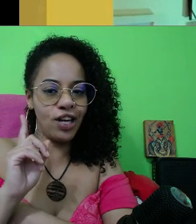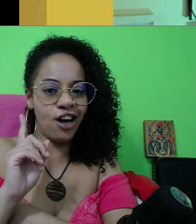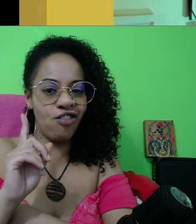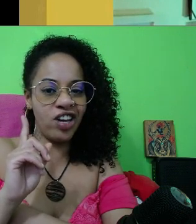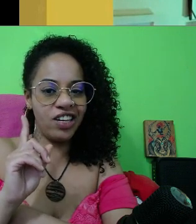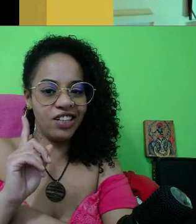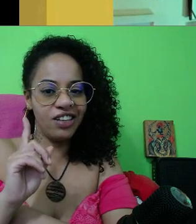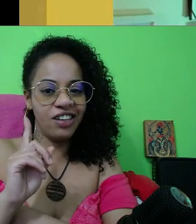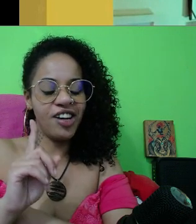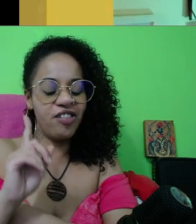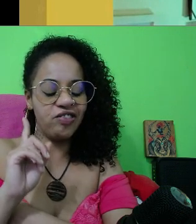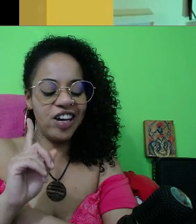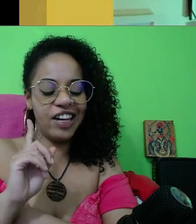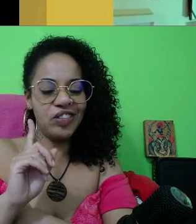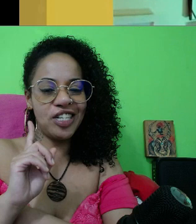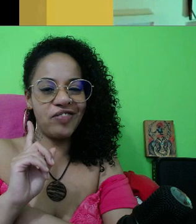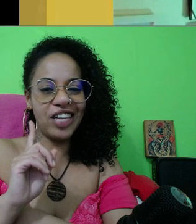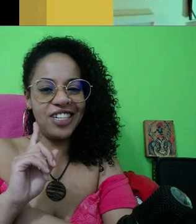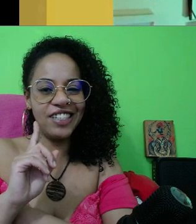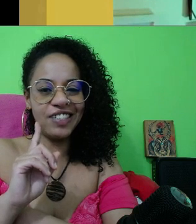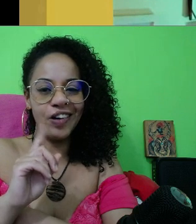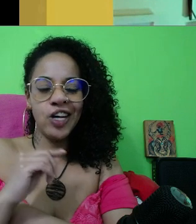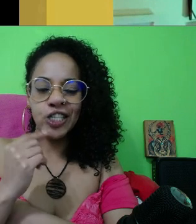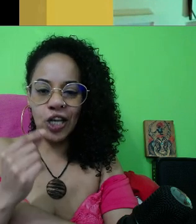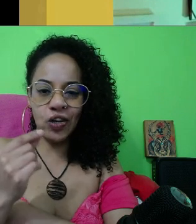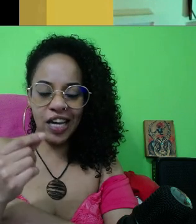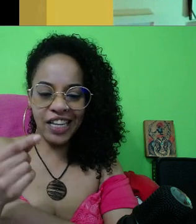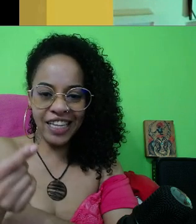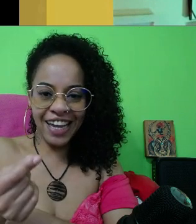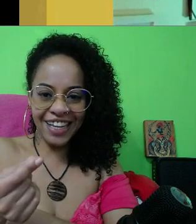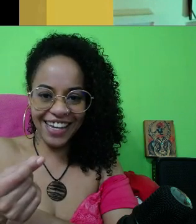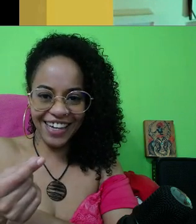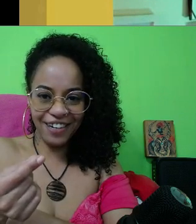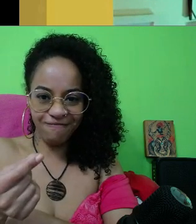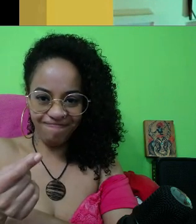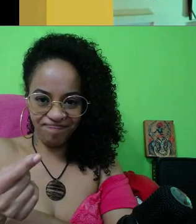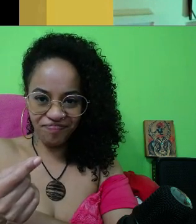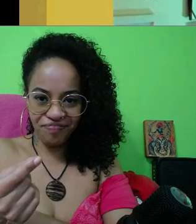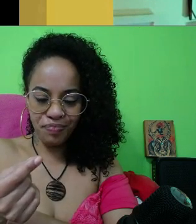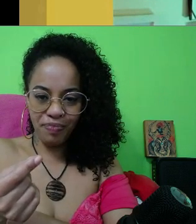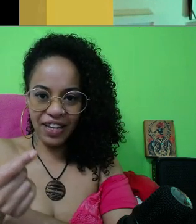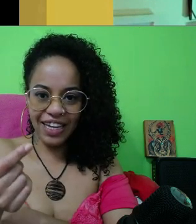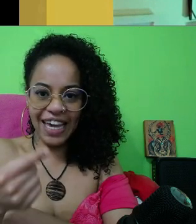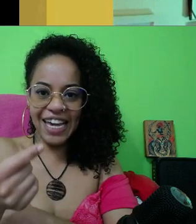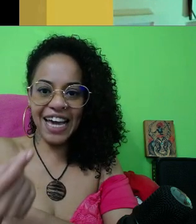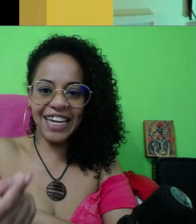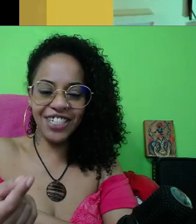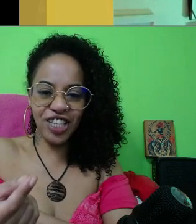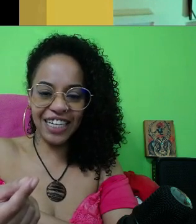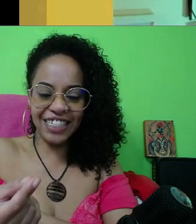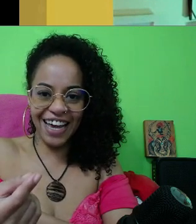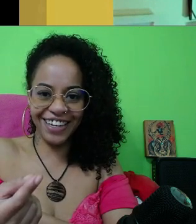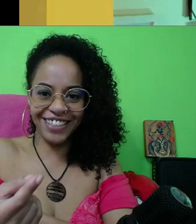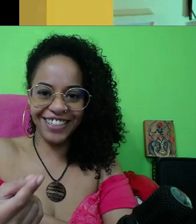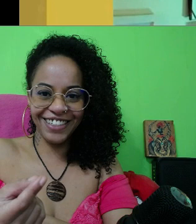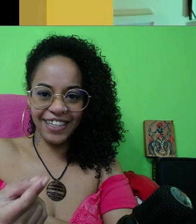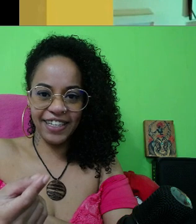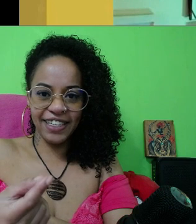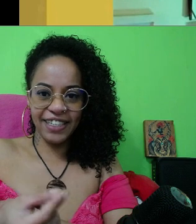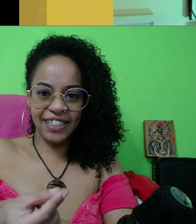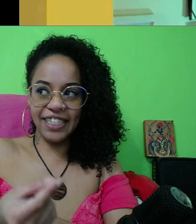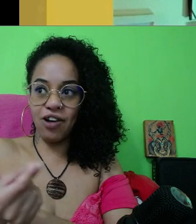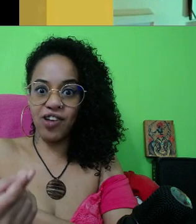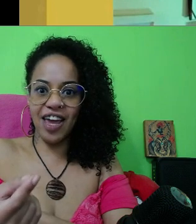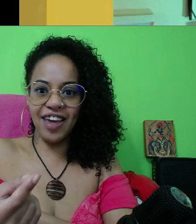me chamar disso não hein não venha me chamar disso só tô querendo entender quem é que dita as regras